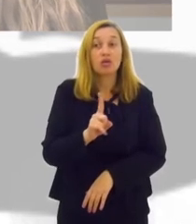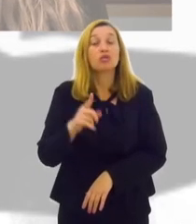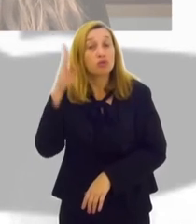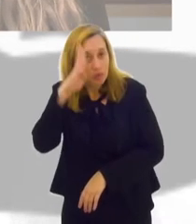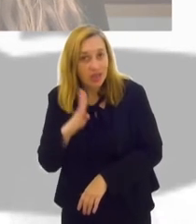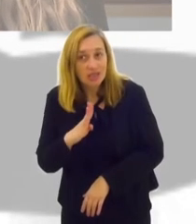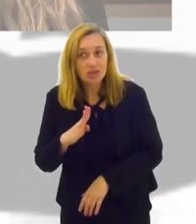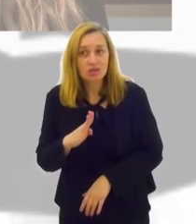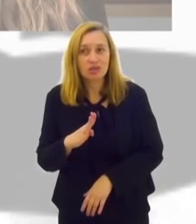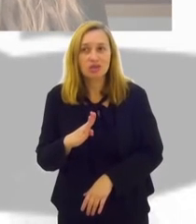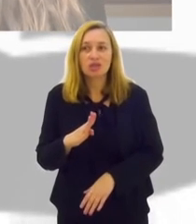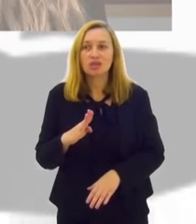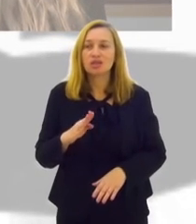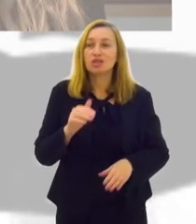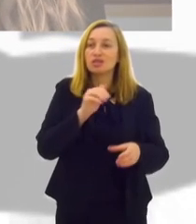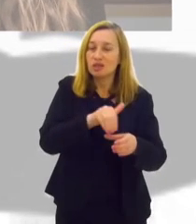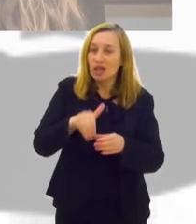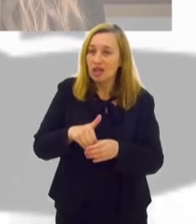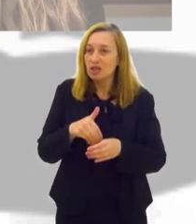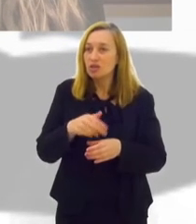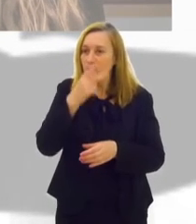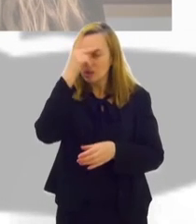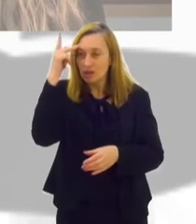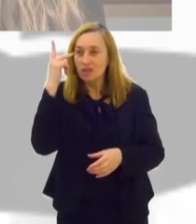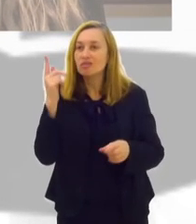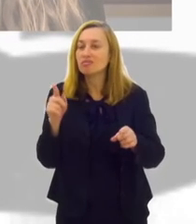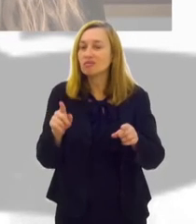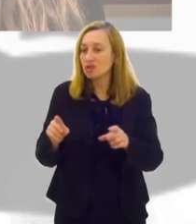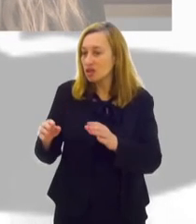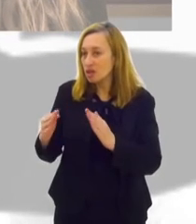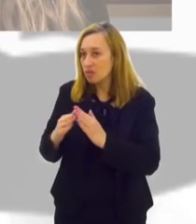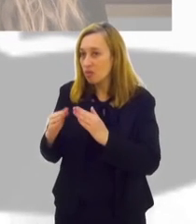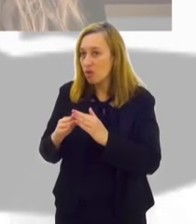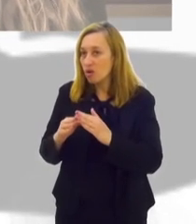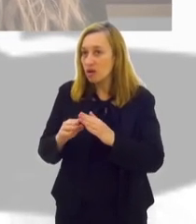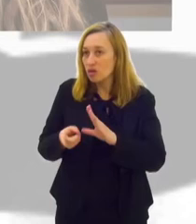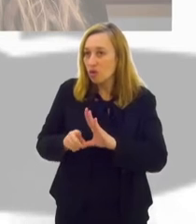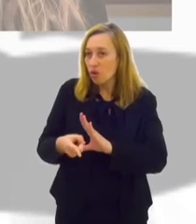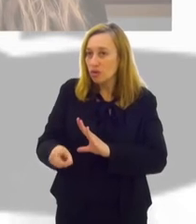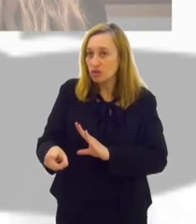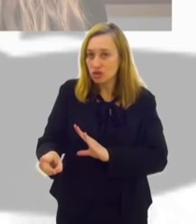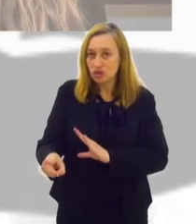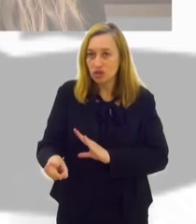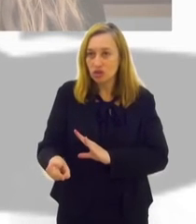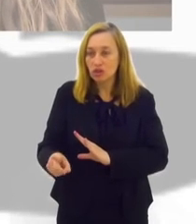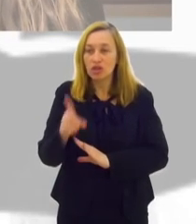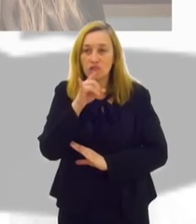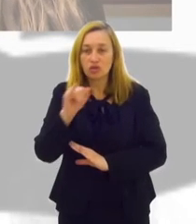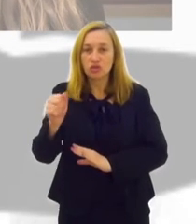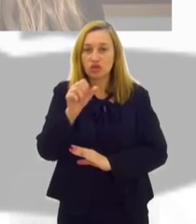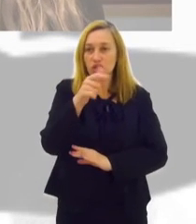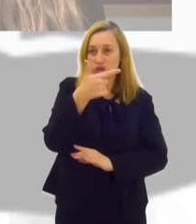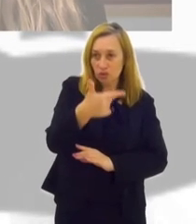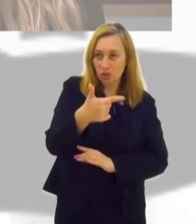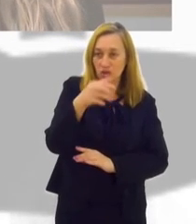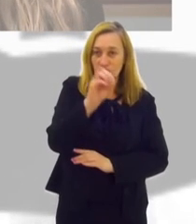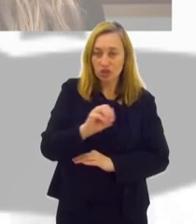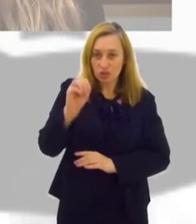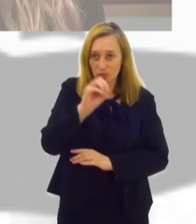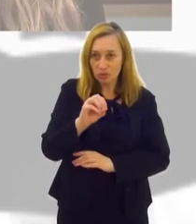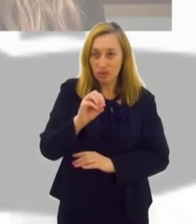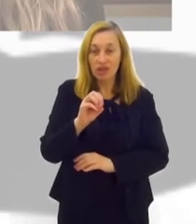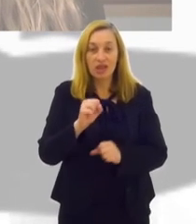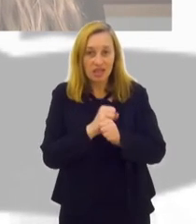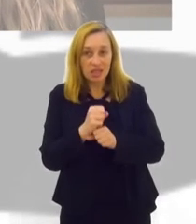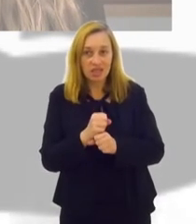Rio de Janeiro, eu digo do Brasil e dos eleitores também que moram pelo mundo afora e que no dia 2 de outubro, esse ano a